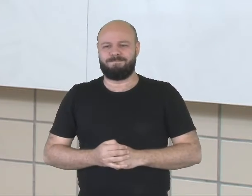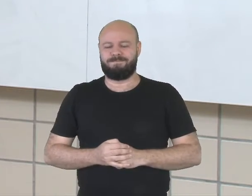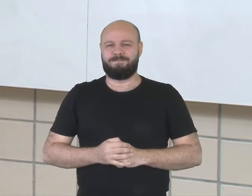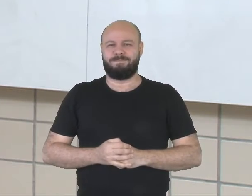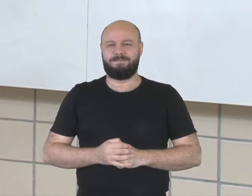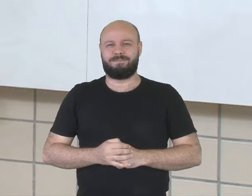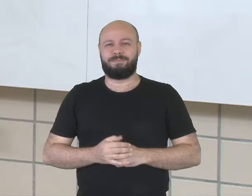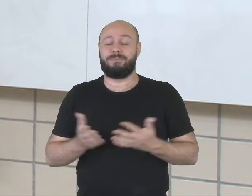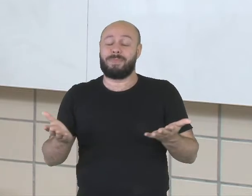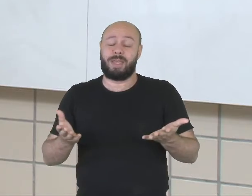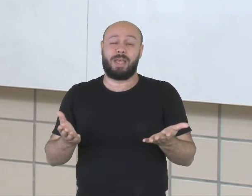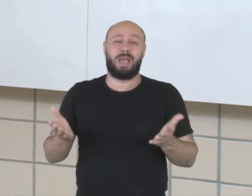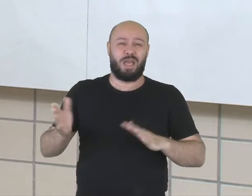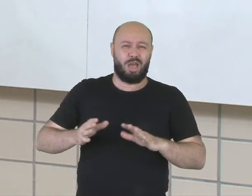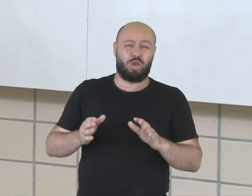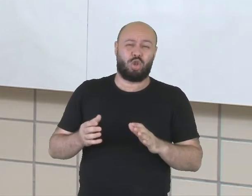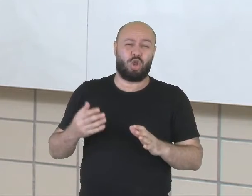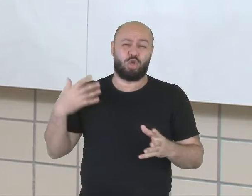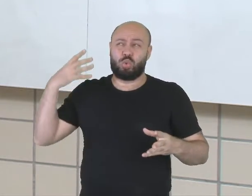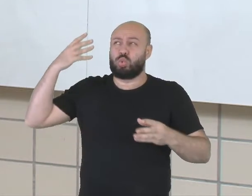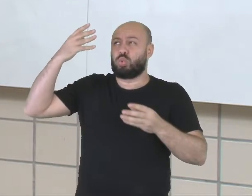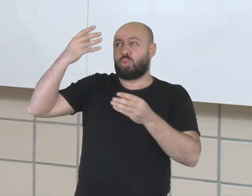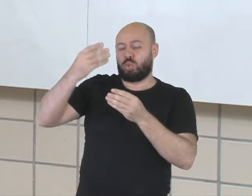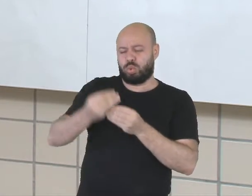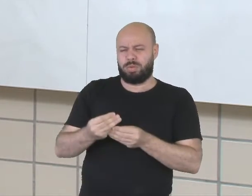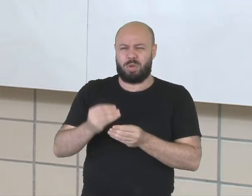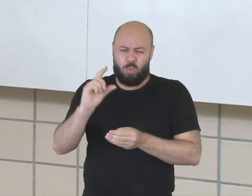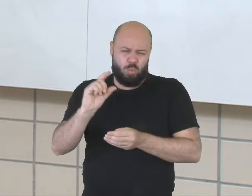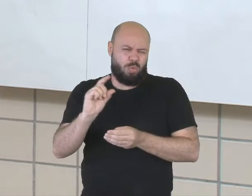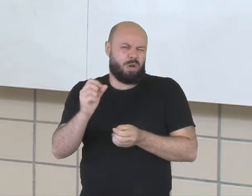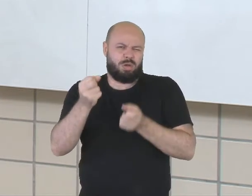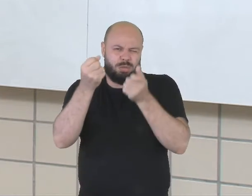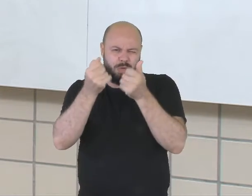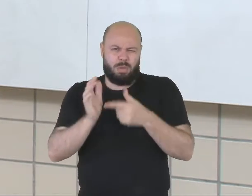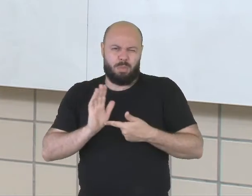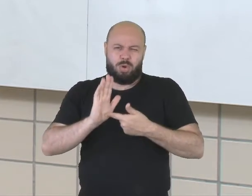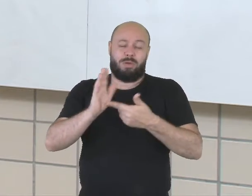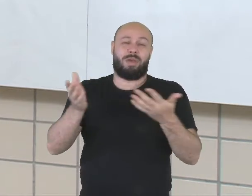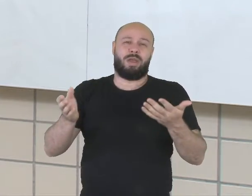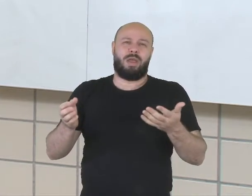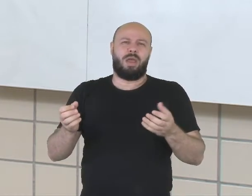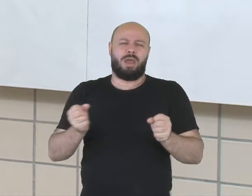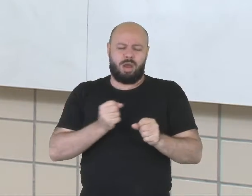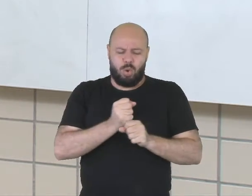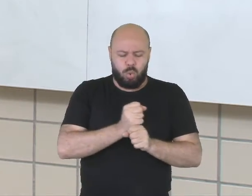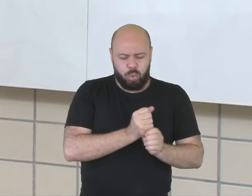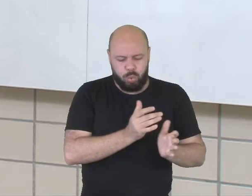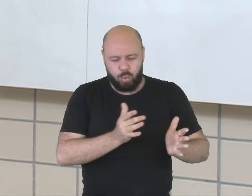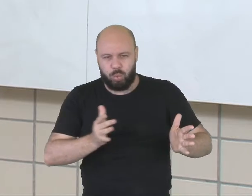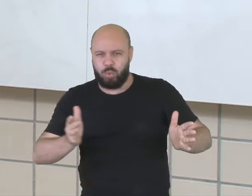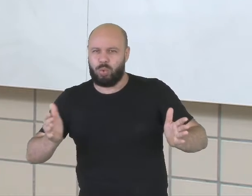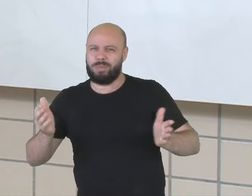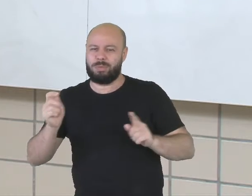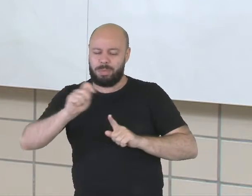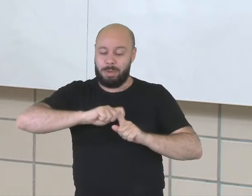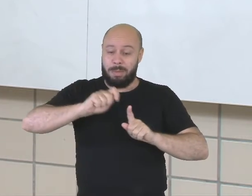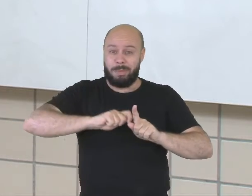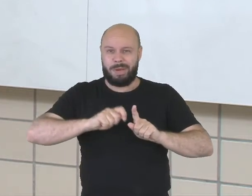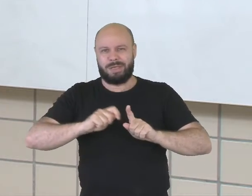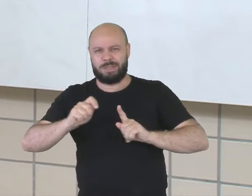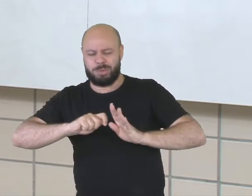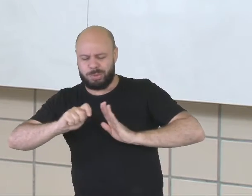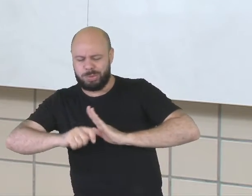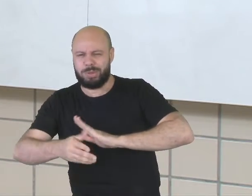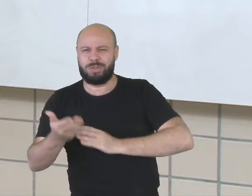Isso foi um pouco do que nós vimos nesse nosso ano, nesses nossos meses que nós estamos tendo aula.